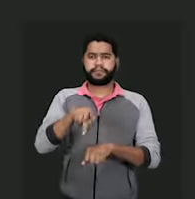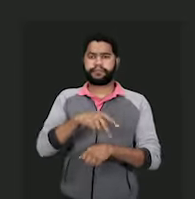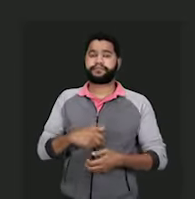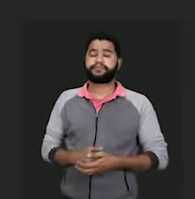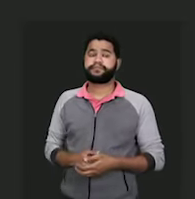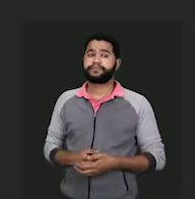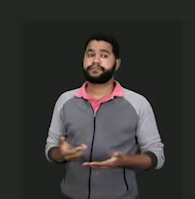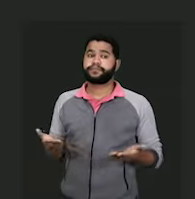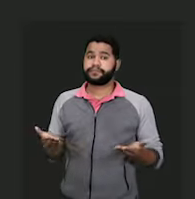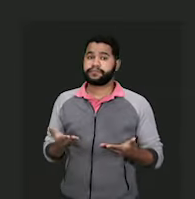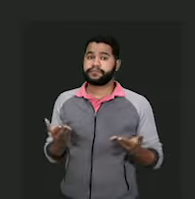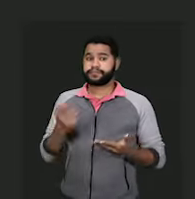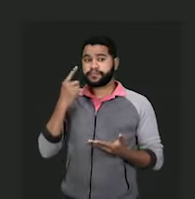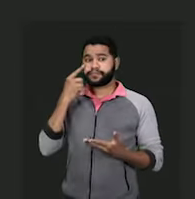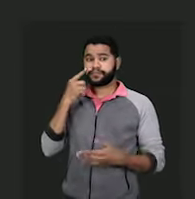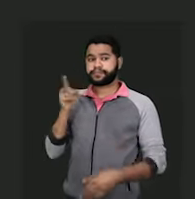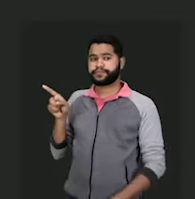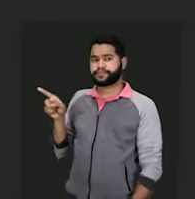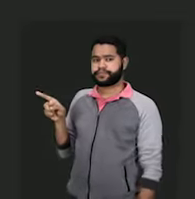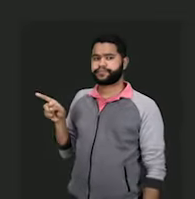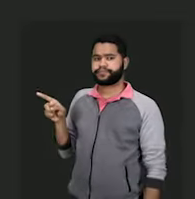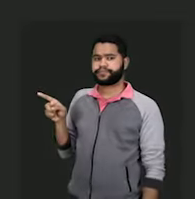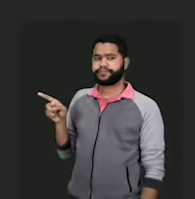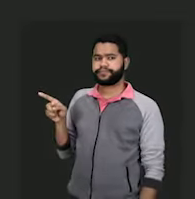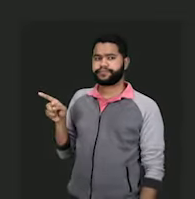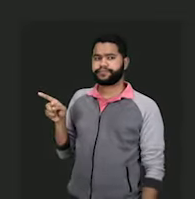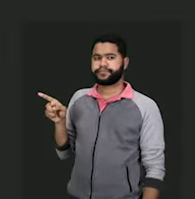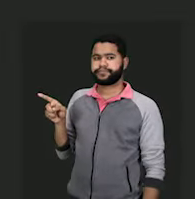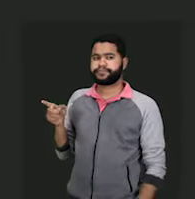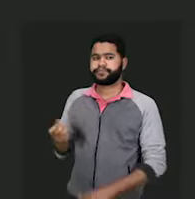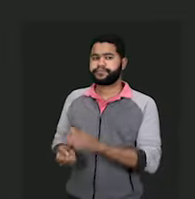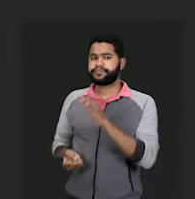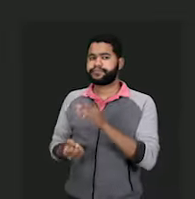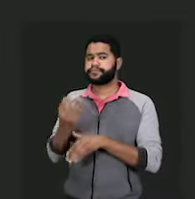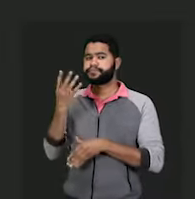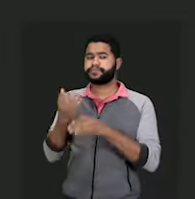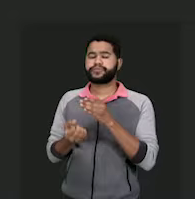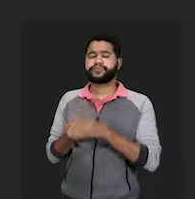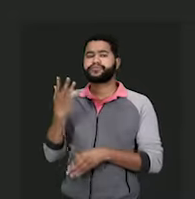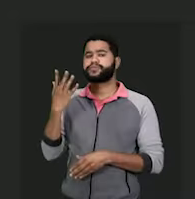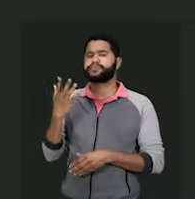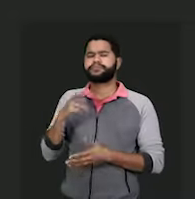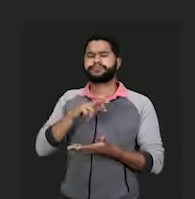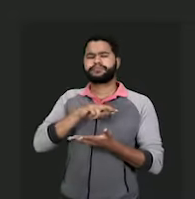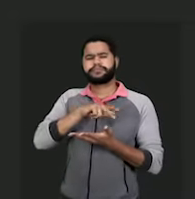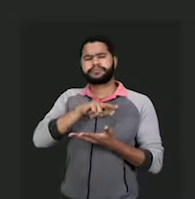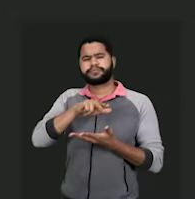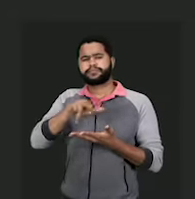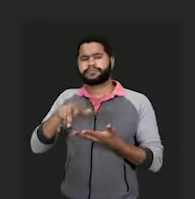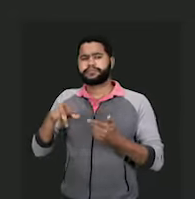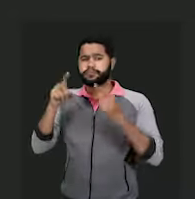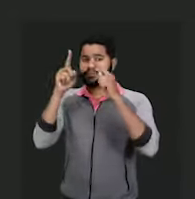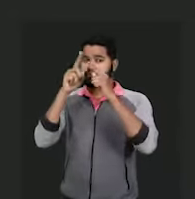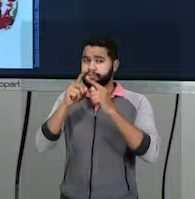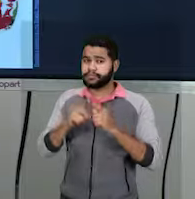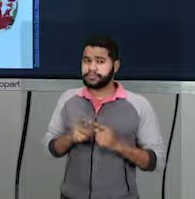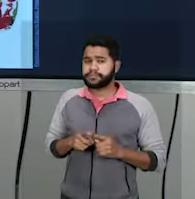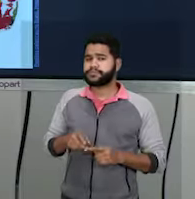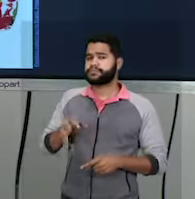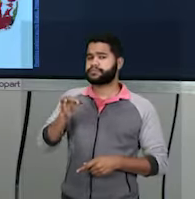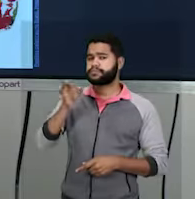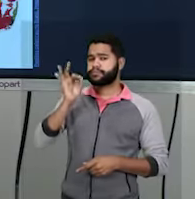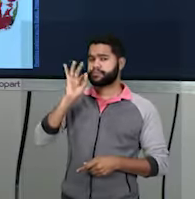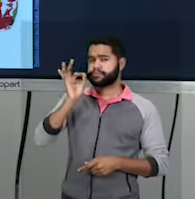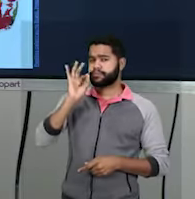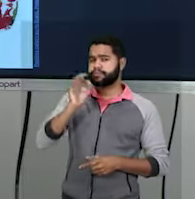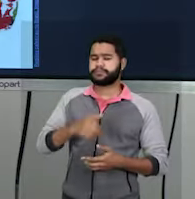gente está vendo nesse mapa a produção de diversas espécies de café diversos